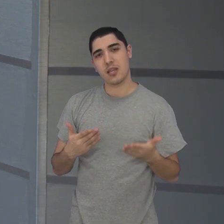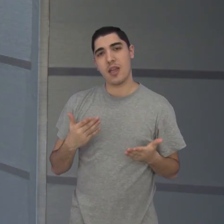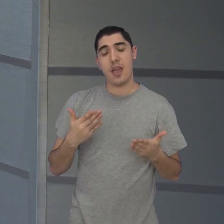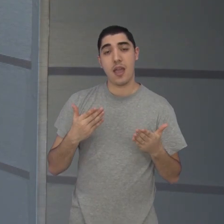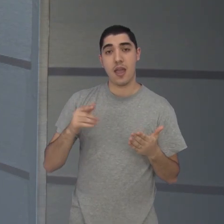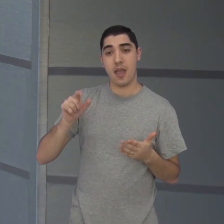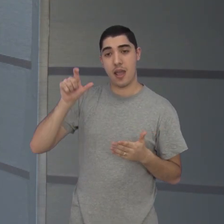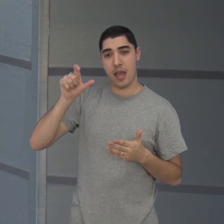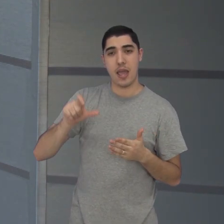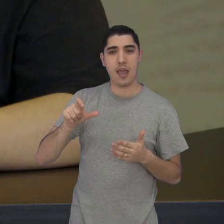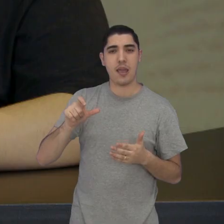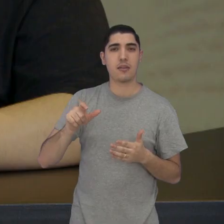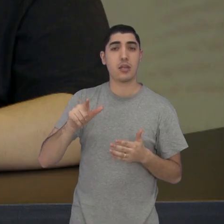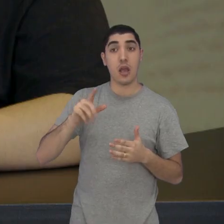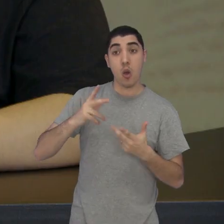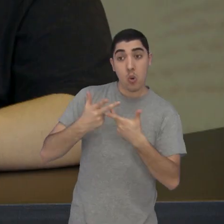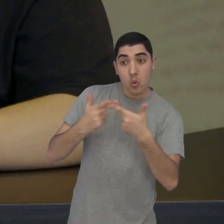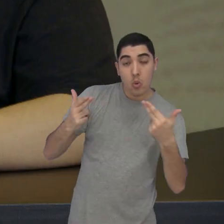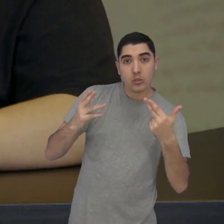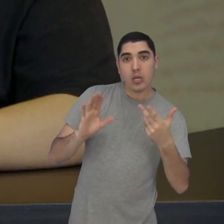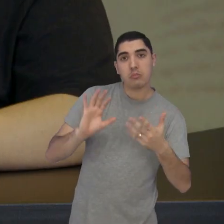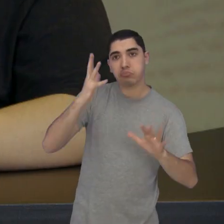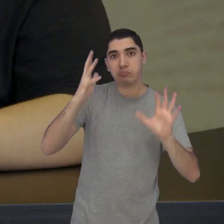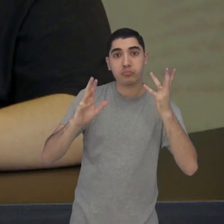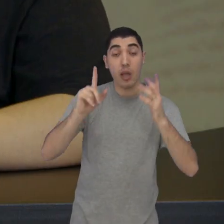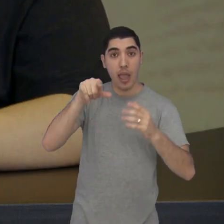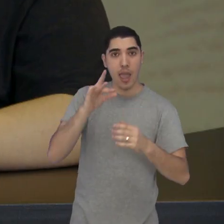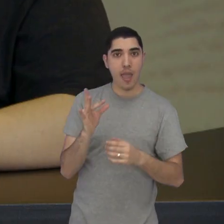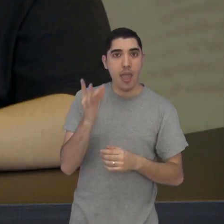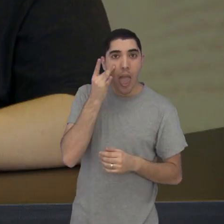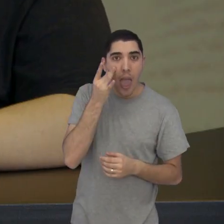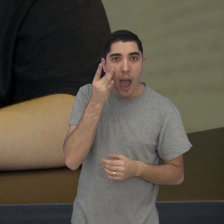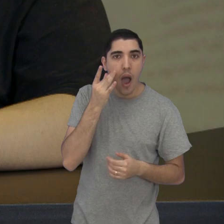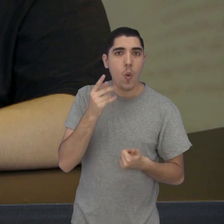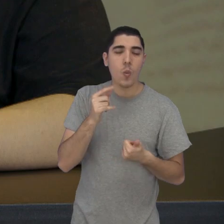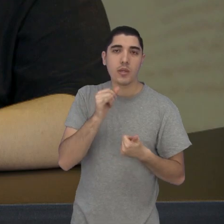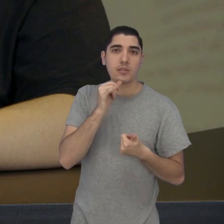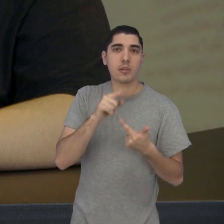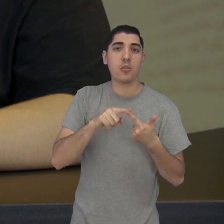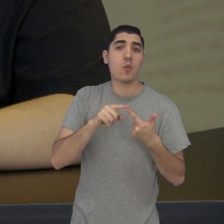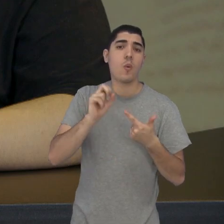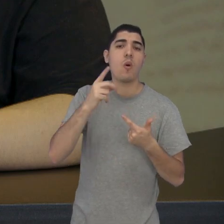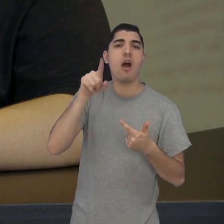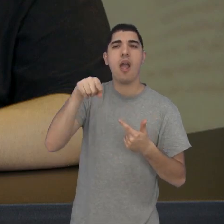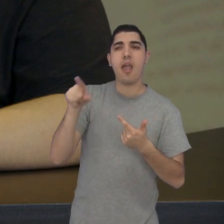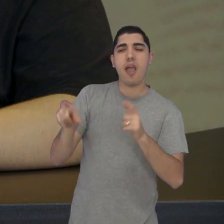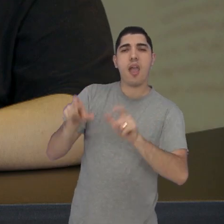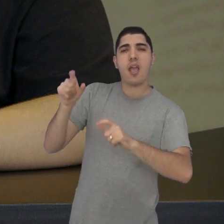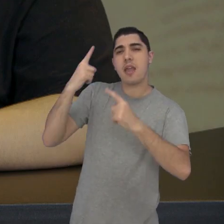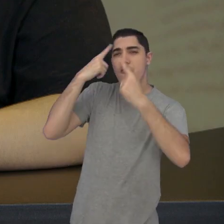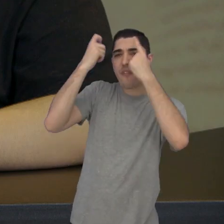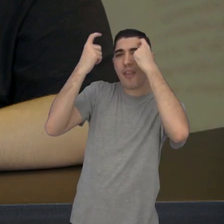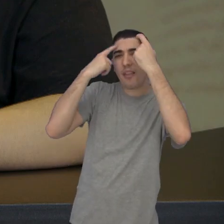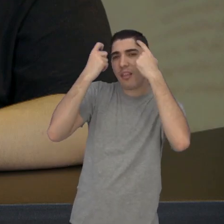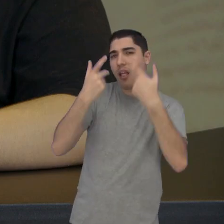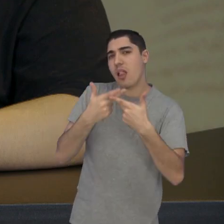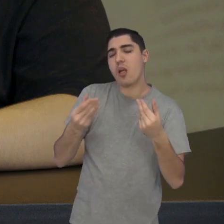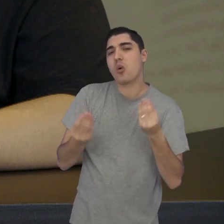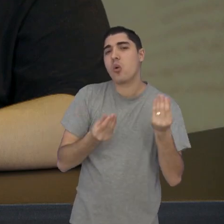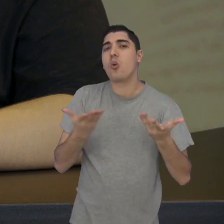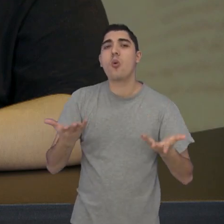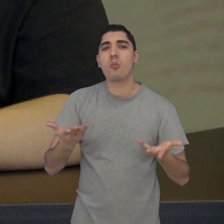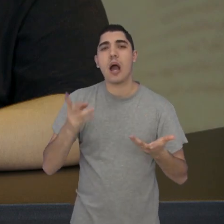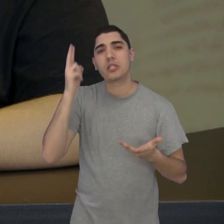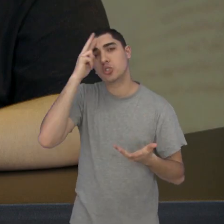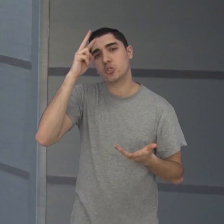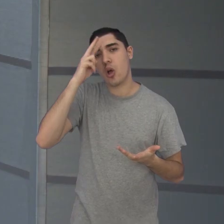alguns dos filmes do Mazzaropi foram histórias reais do que ele relatou ali? Ou todos foram, invenção, algo do tipo? O